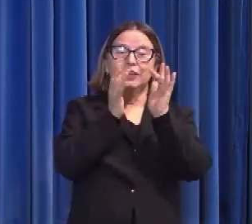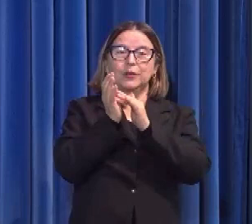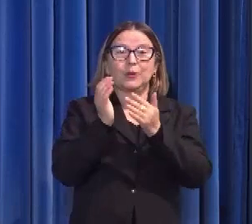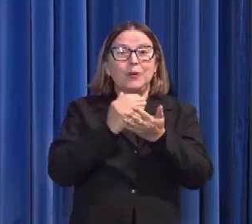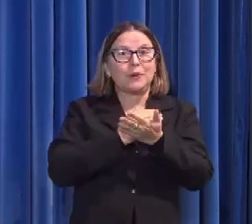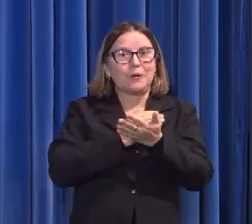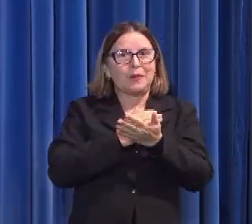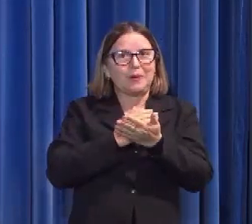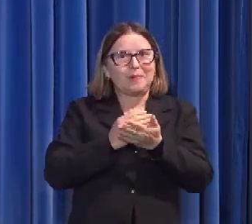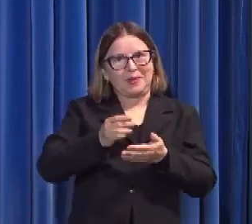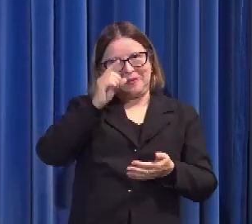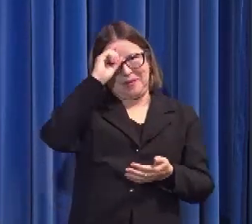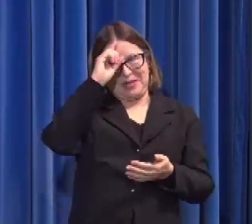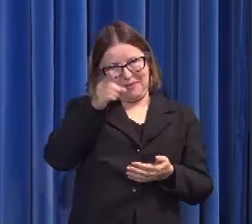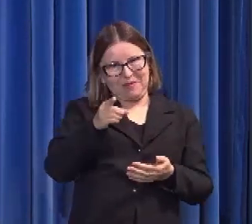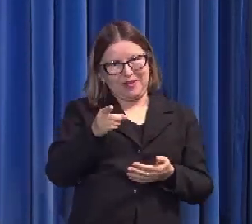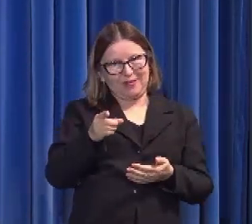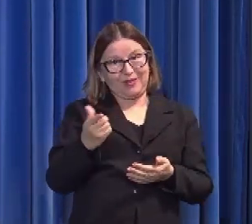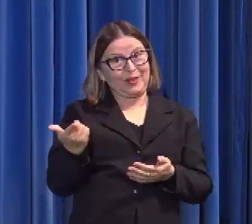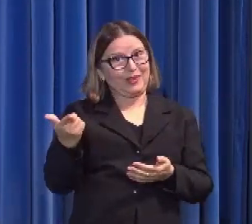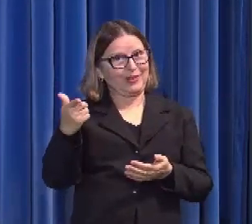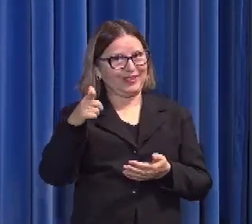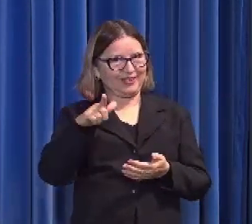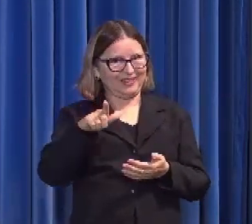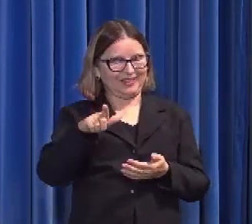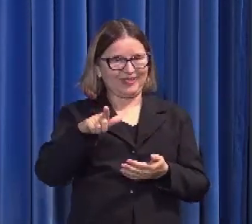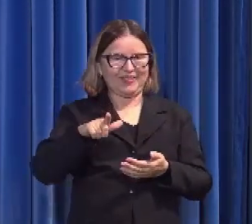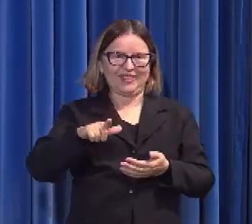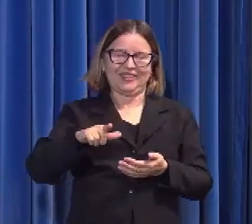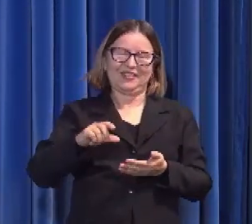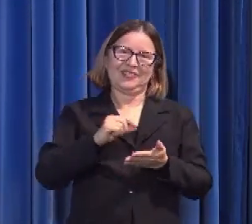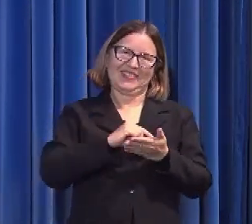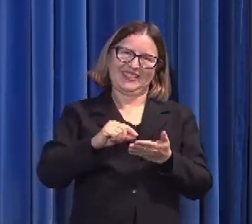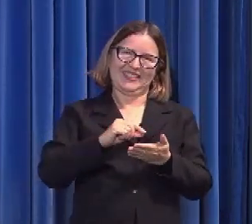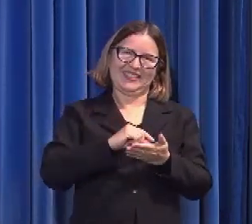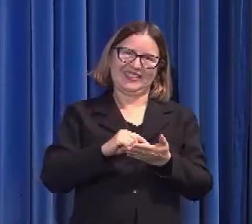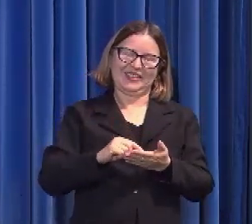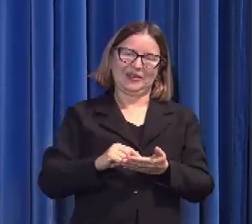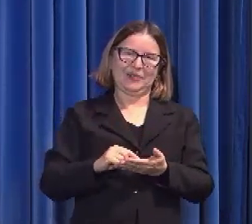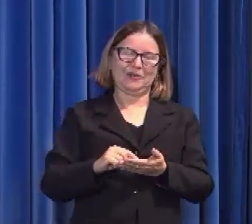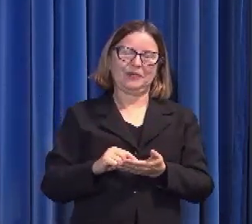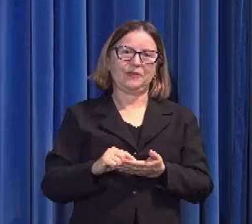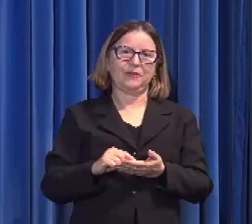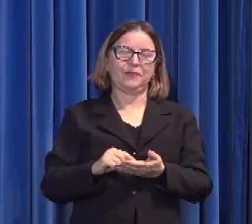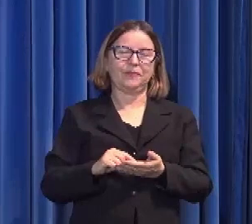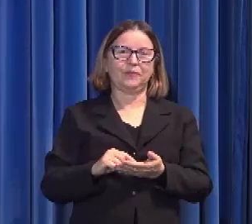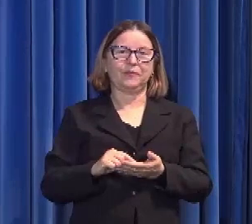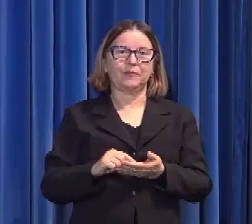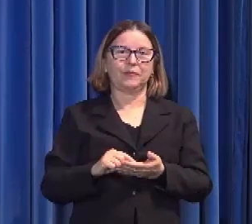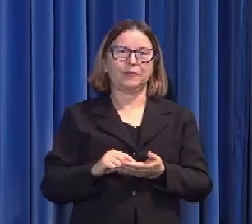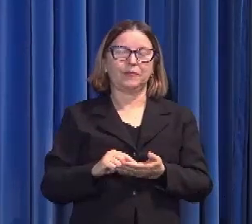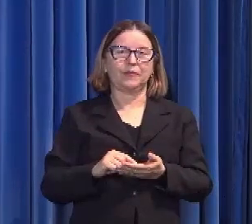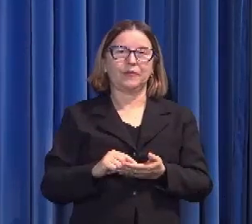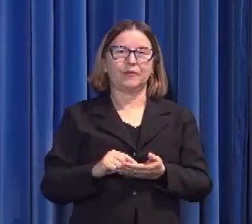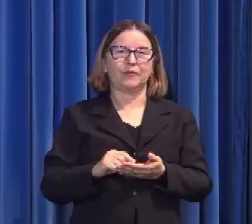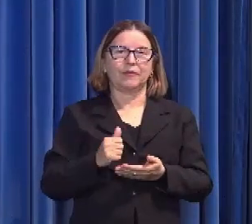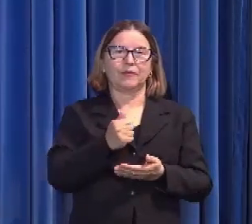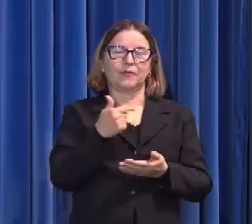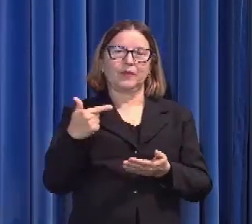mandamento dele vamos voltar agora a ver os versículos 11 por 11 o 12